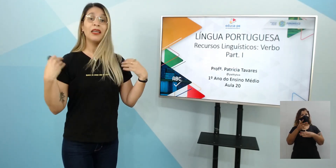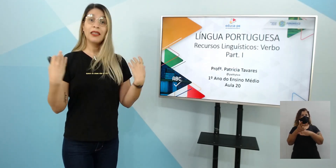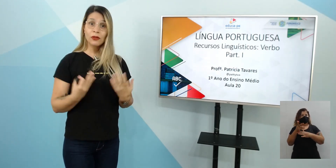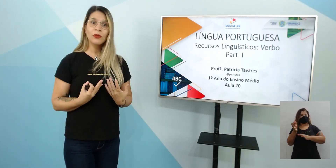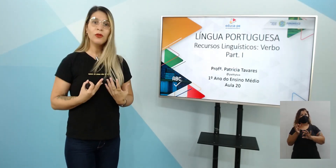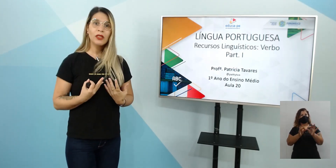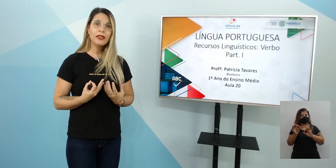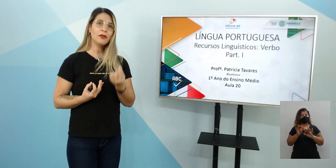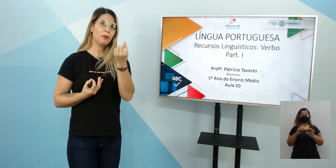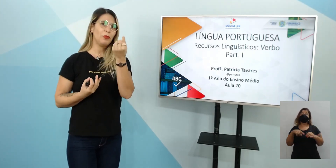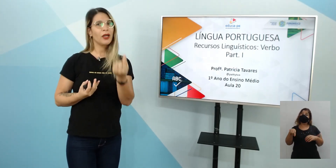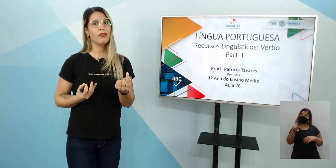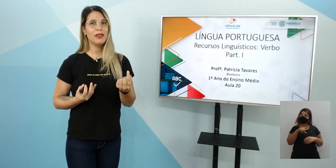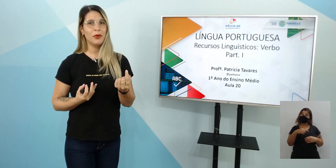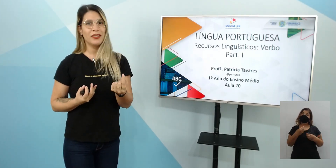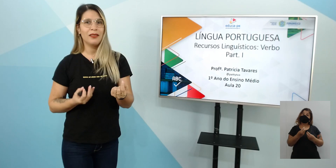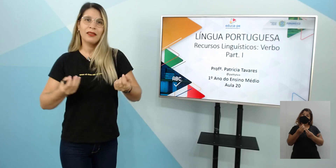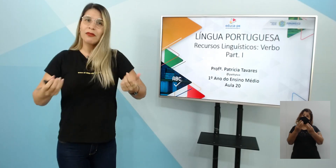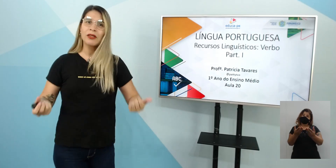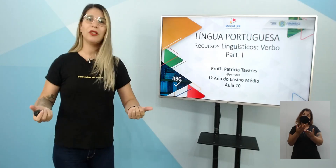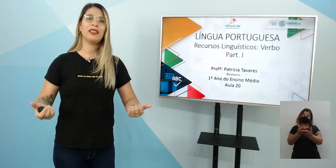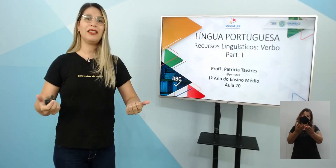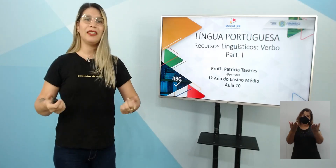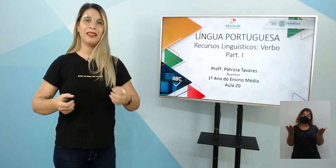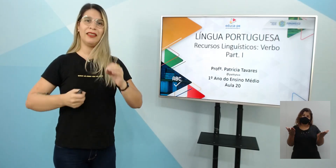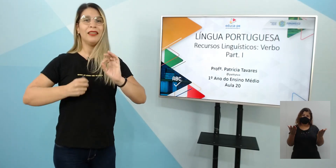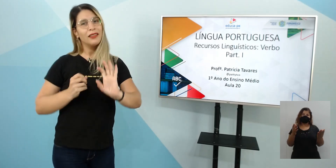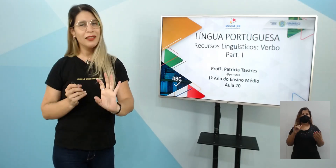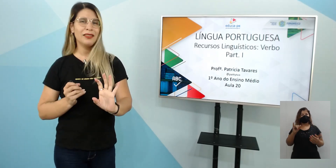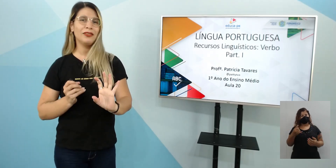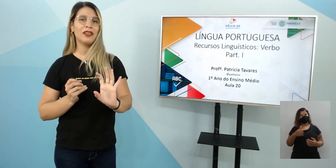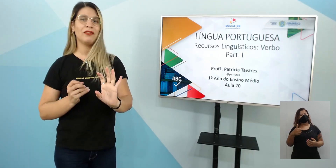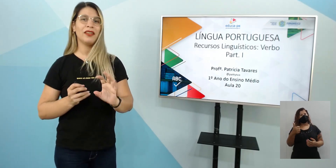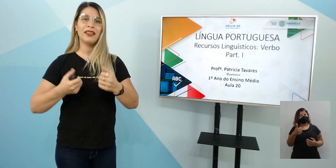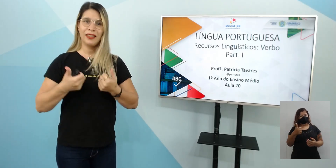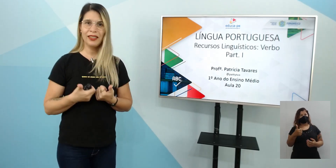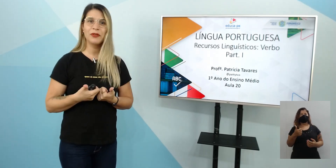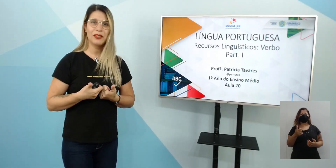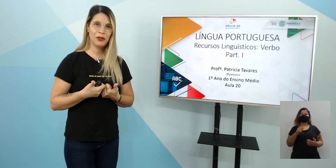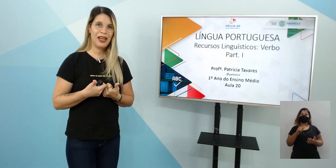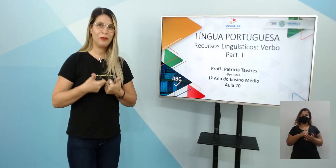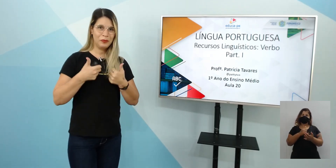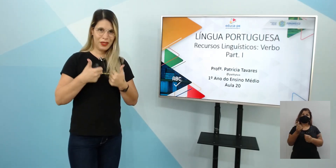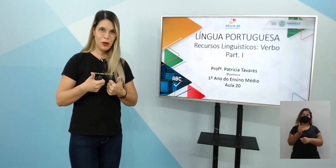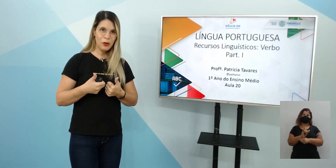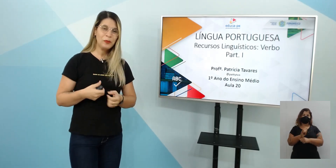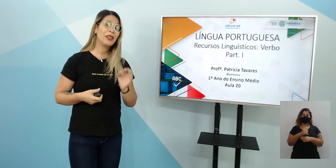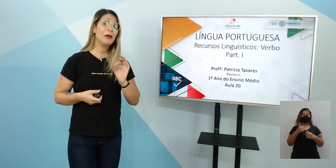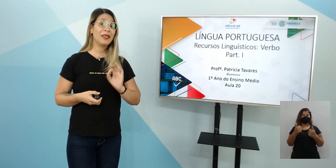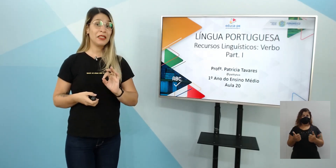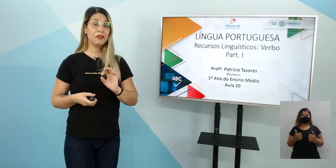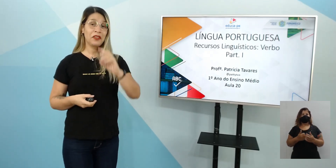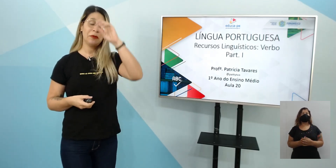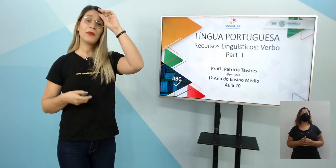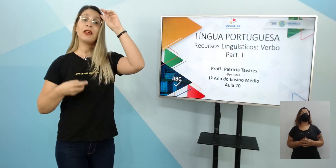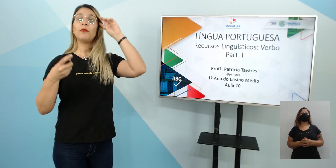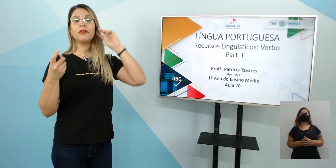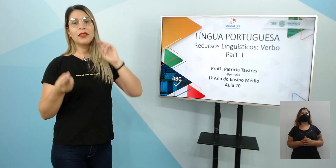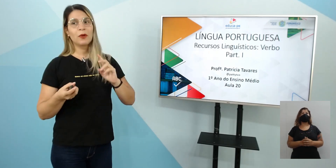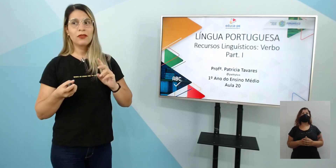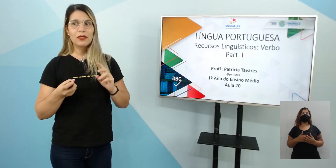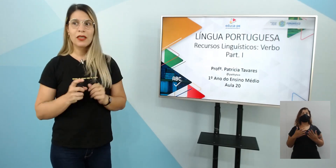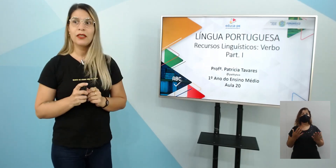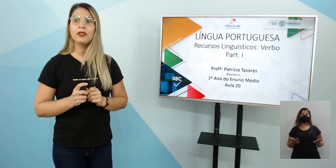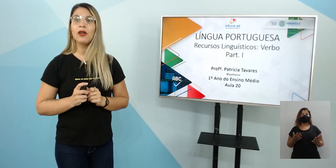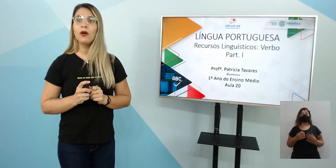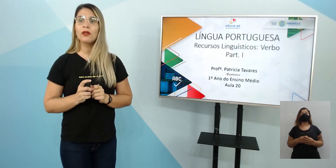excepcional e tudo isso porque você precisa dar uma curtidinha, se inscrever e nos ajudar, tá bom? Mas enfim, como eu disse